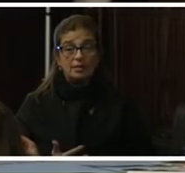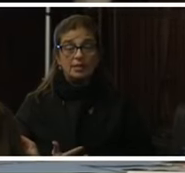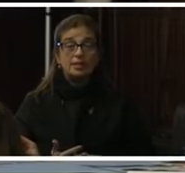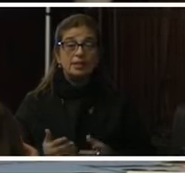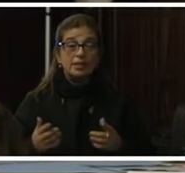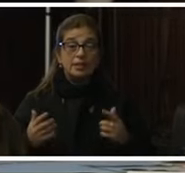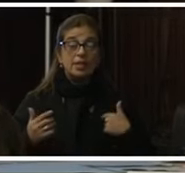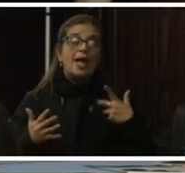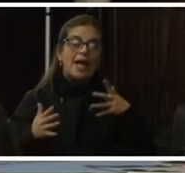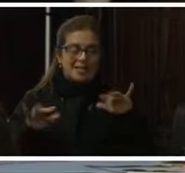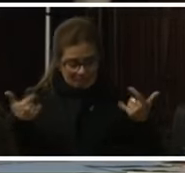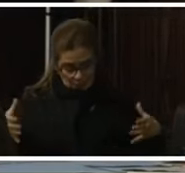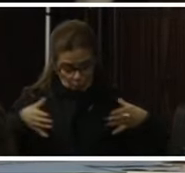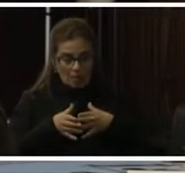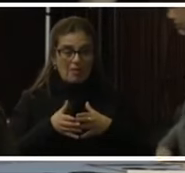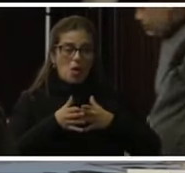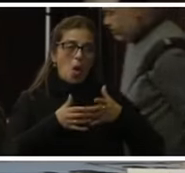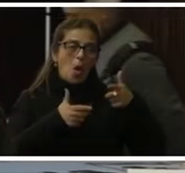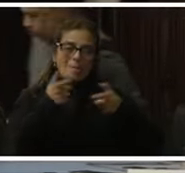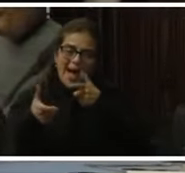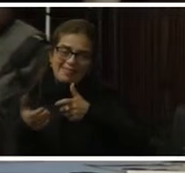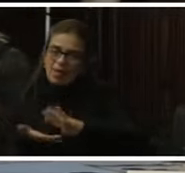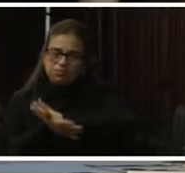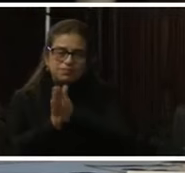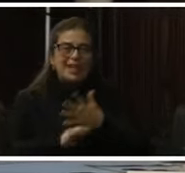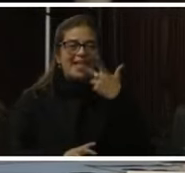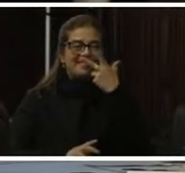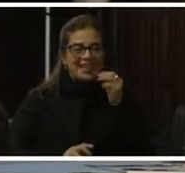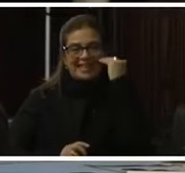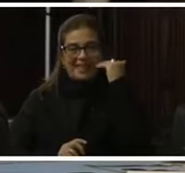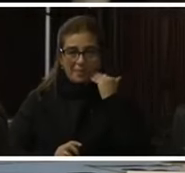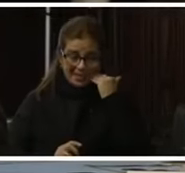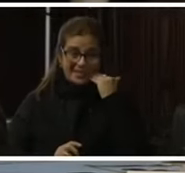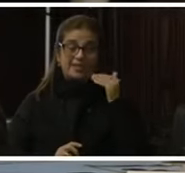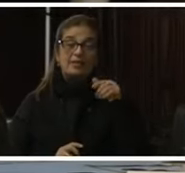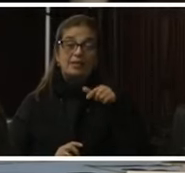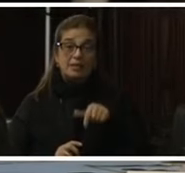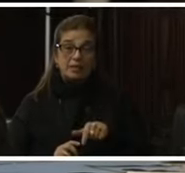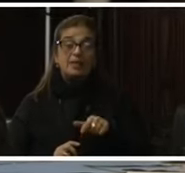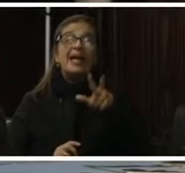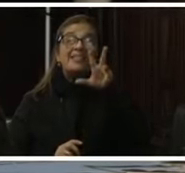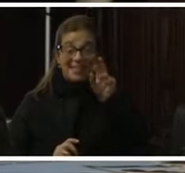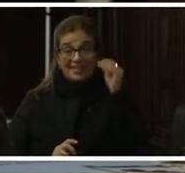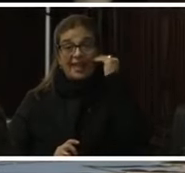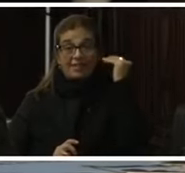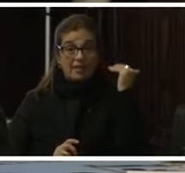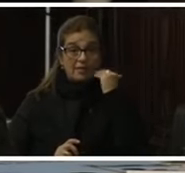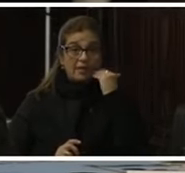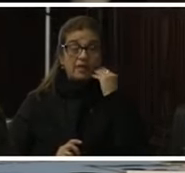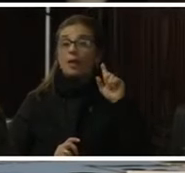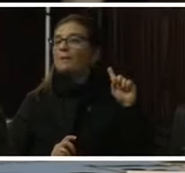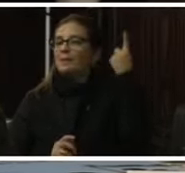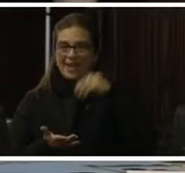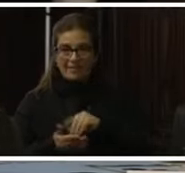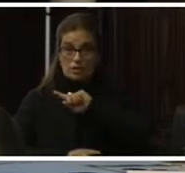massacrado no dia 30 de abril que o trindade abrigo não foi o primeiro